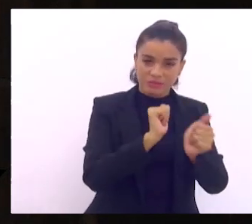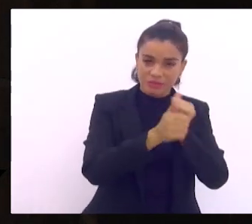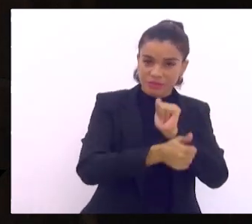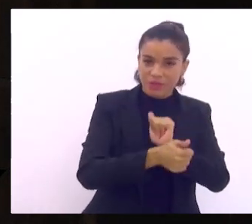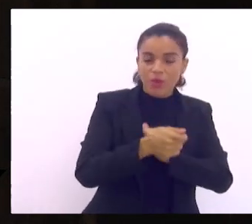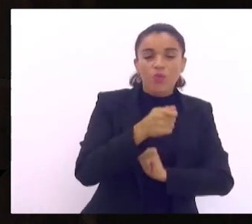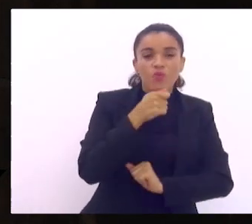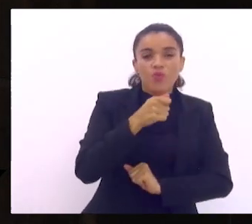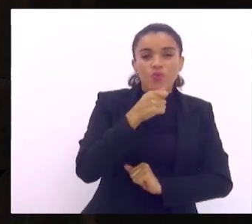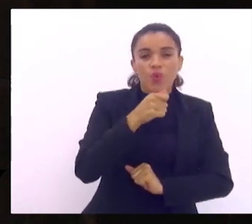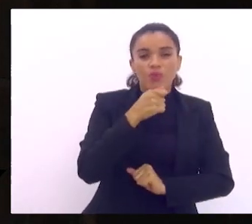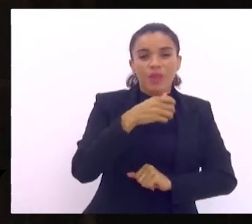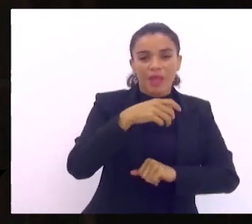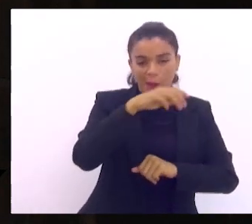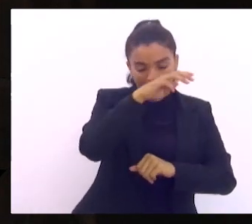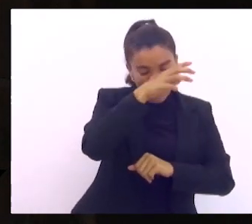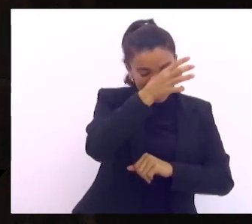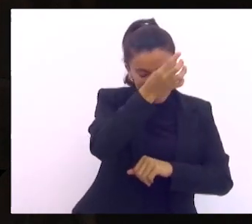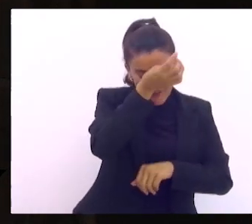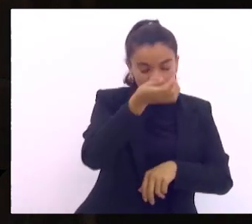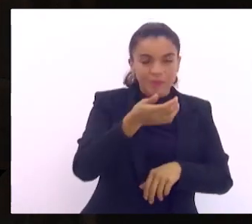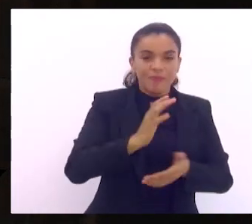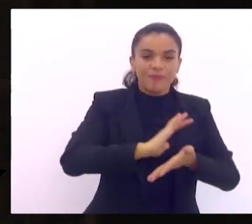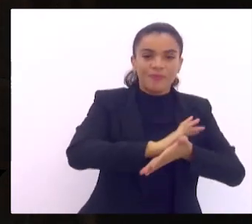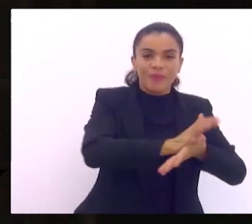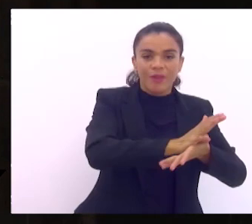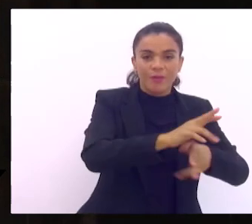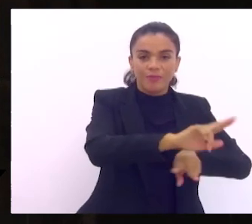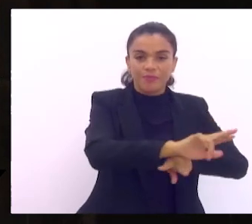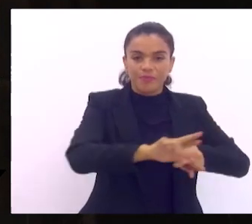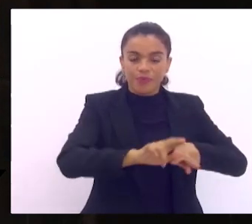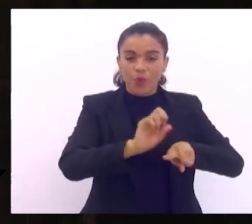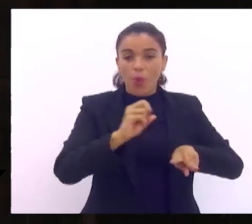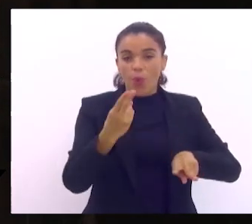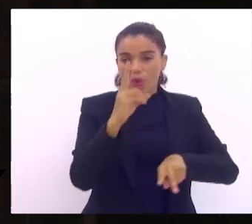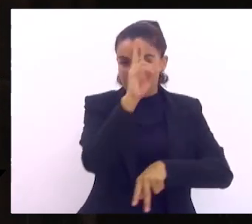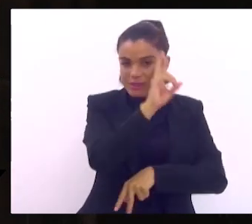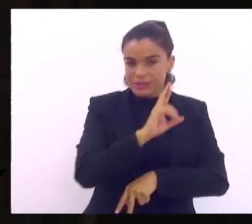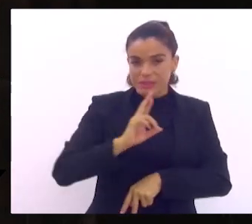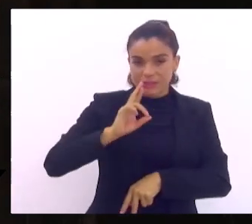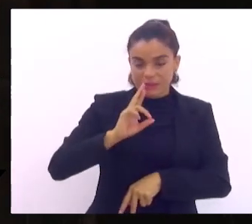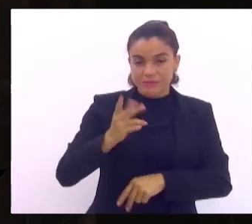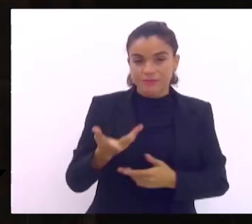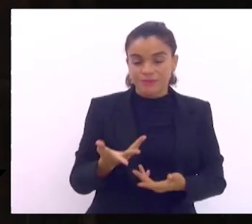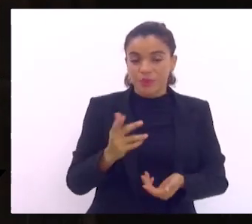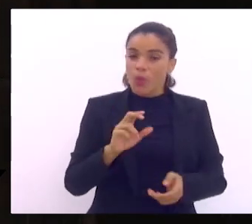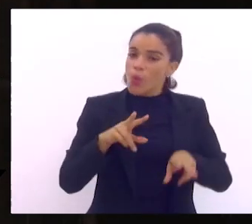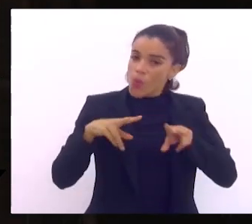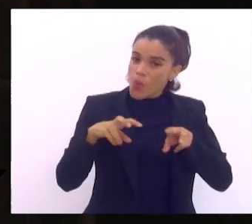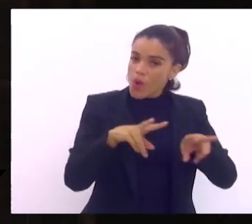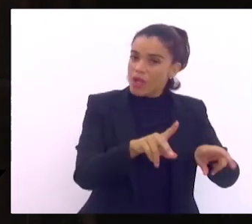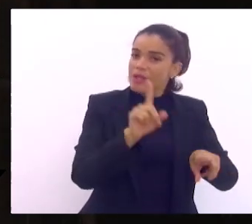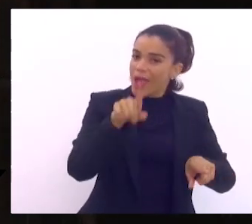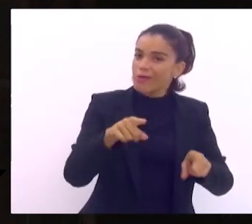sem discriminação de sexo ou etnia. O atletismo é um esporte que mais tem diversidade, que